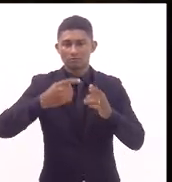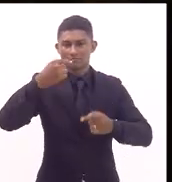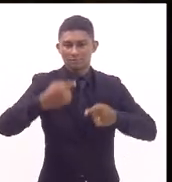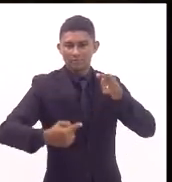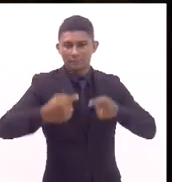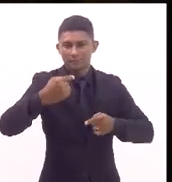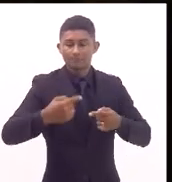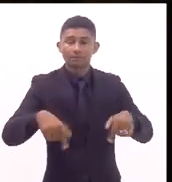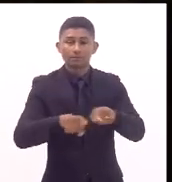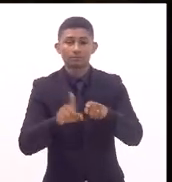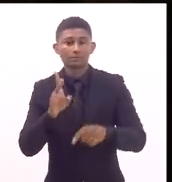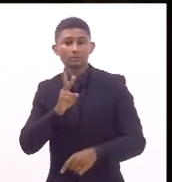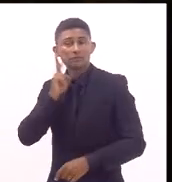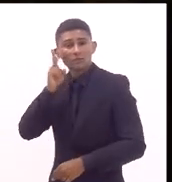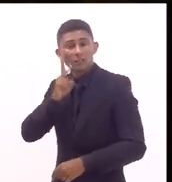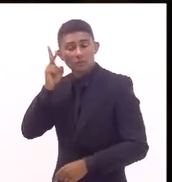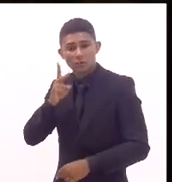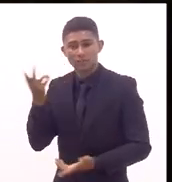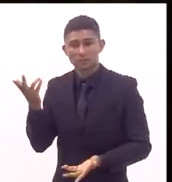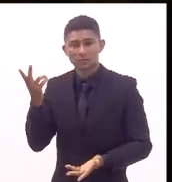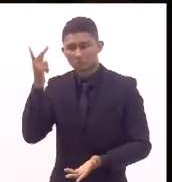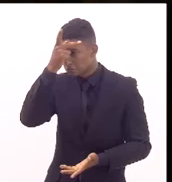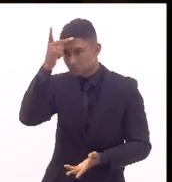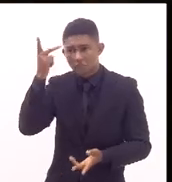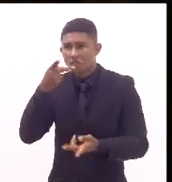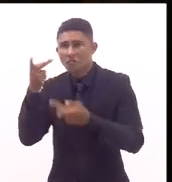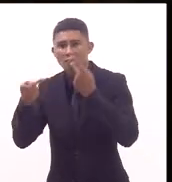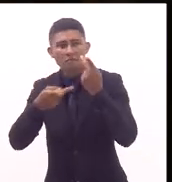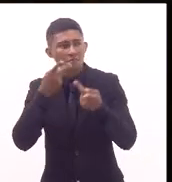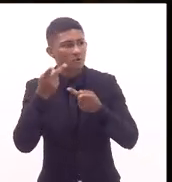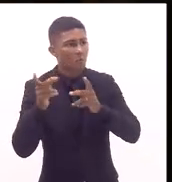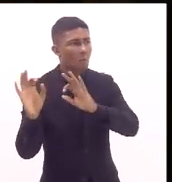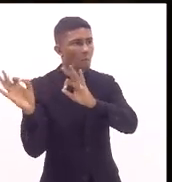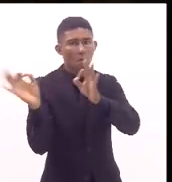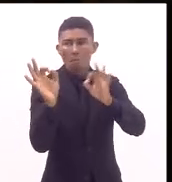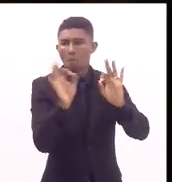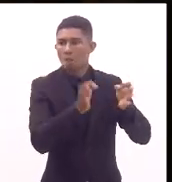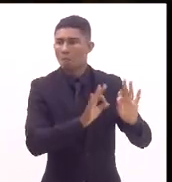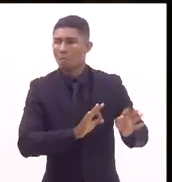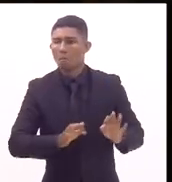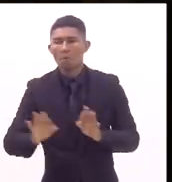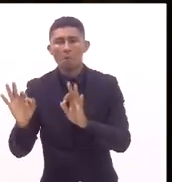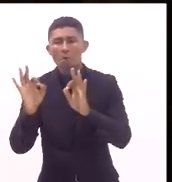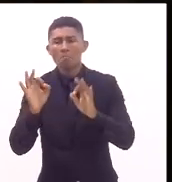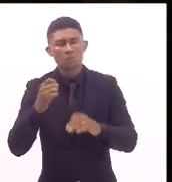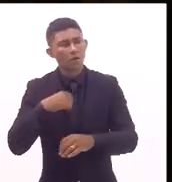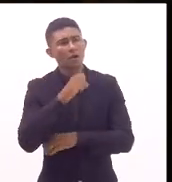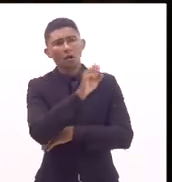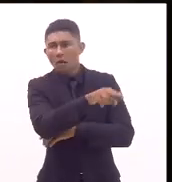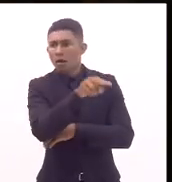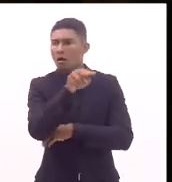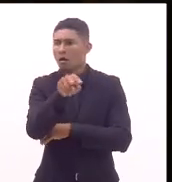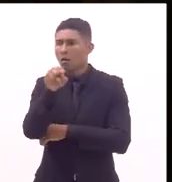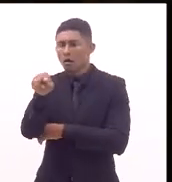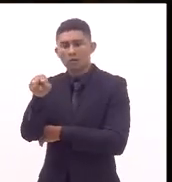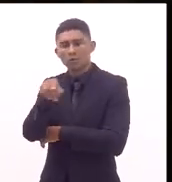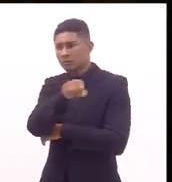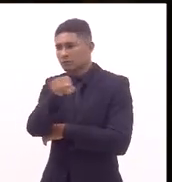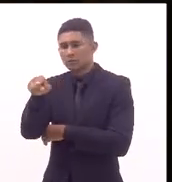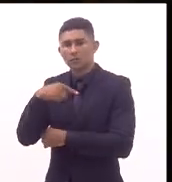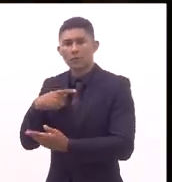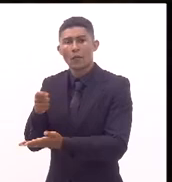vereadora ninguém fala isso e eu vejo muito eu cobro dos meus